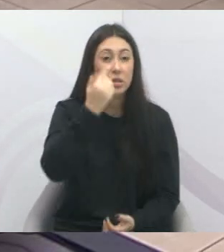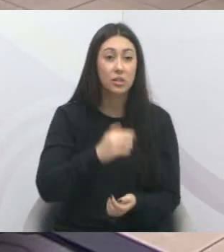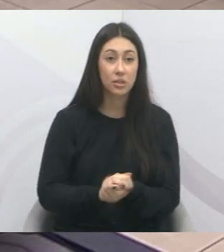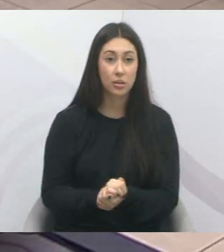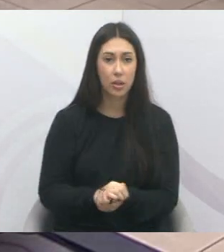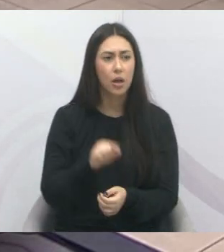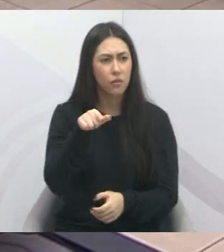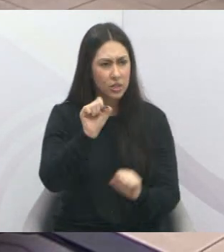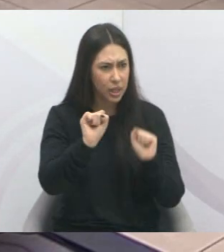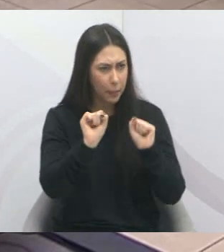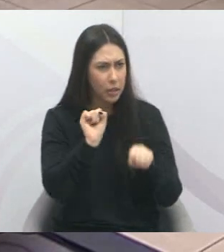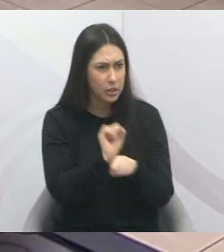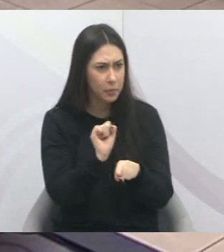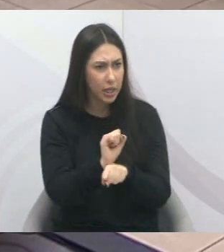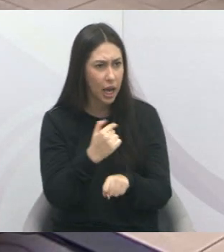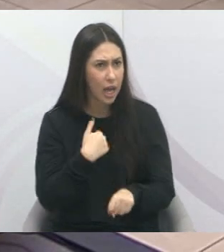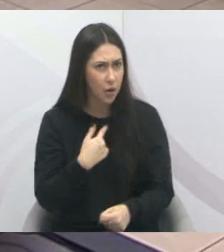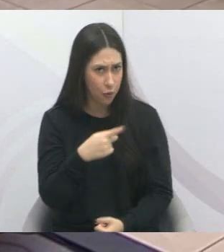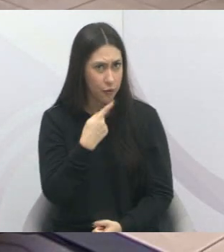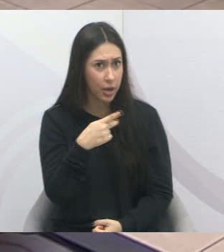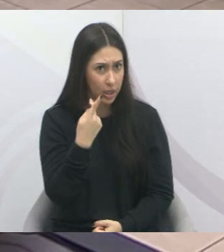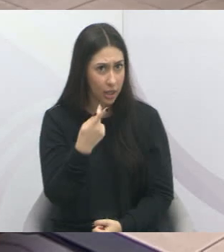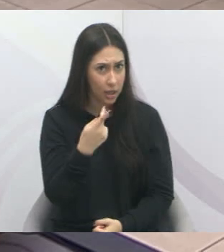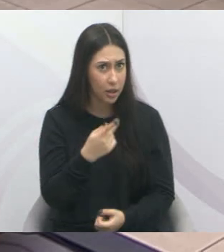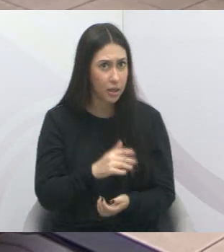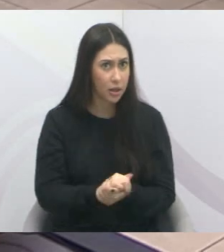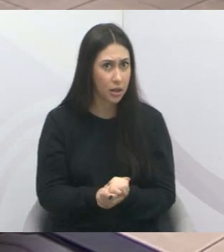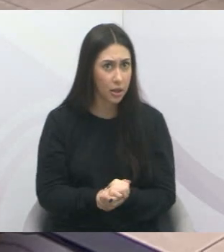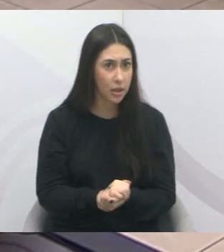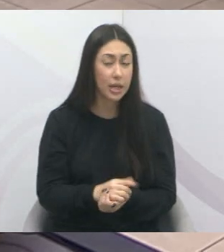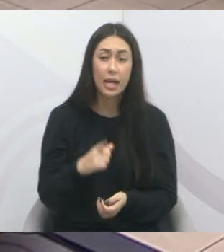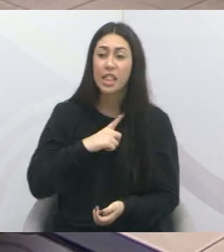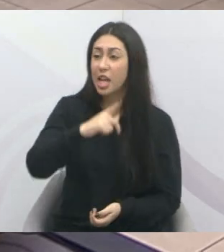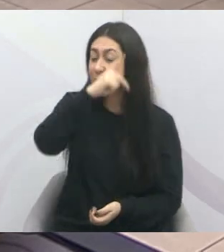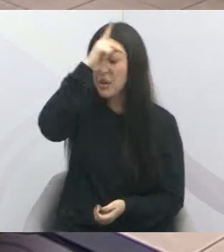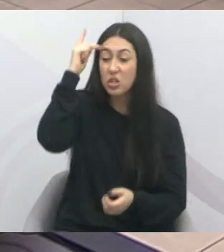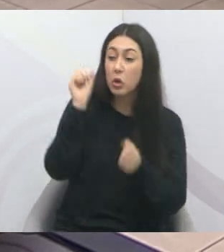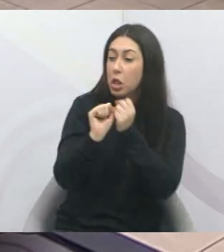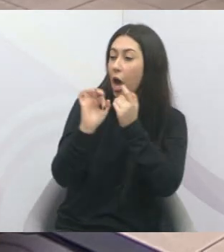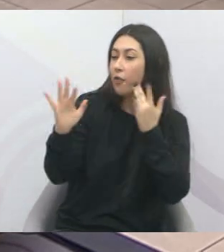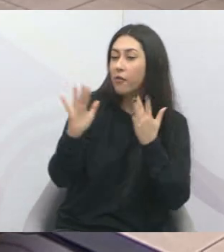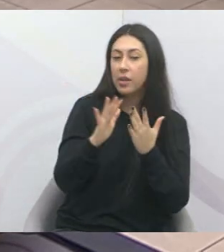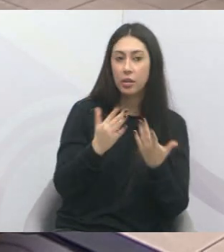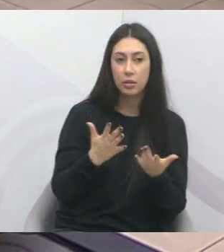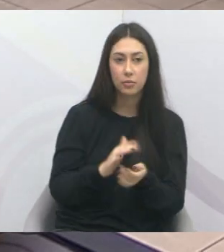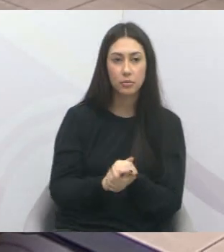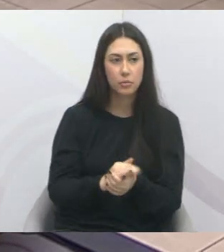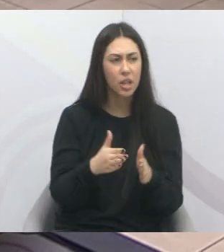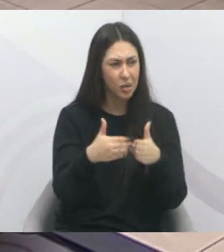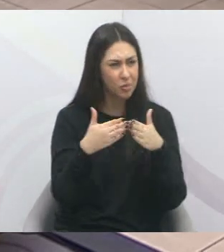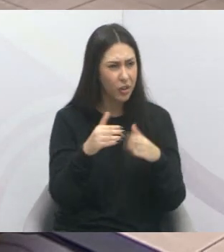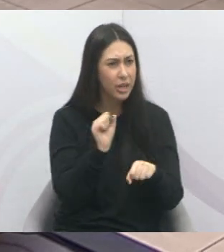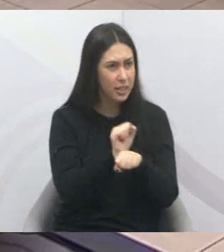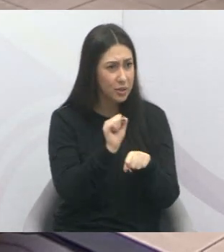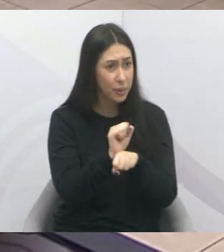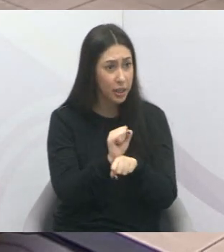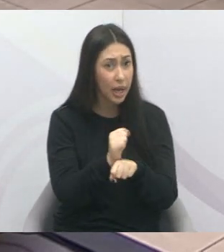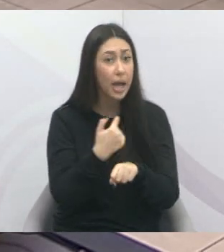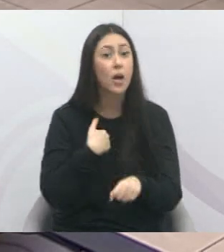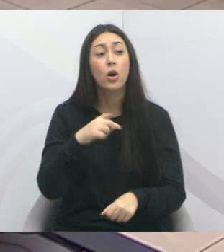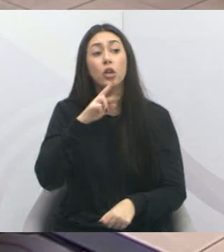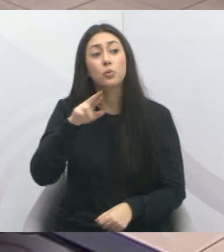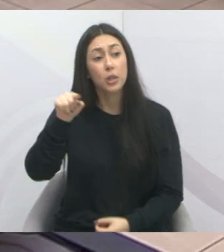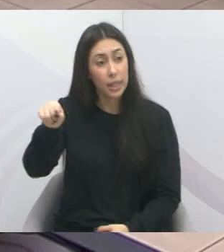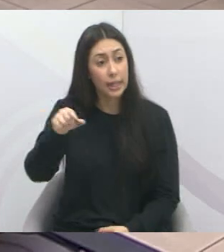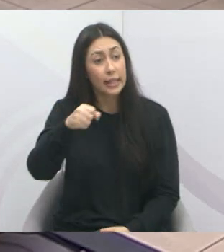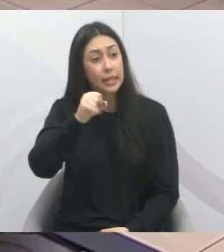pode esperar eu acabar de falar? Por favor? Tem gente que como UPA ficando na fila. Por favor. Aí eu estou respondendo o vereador, depois